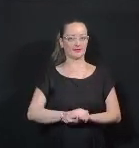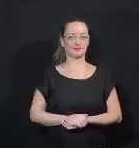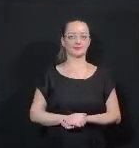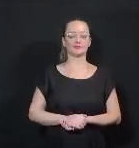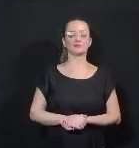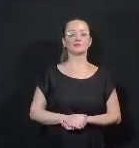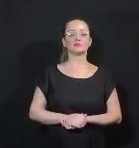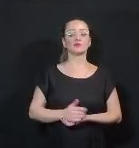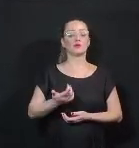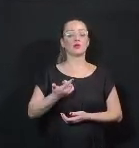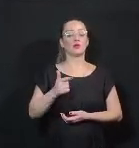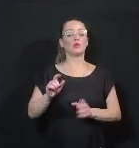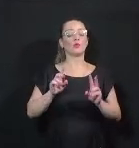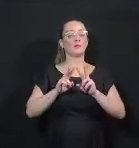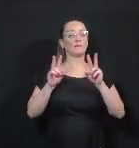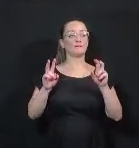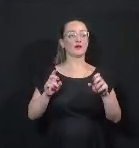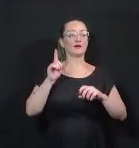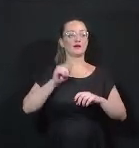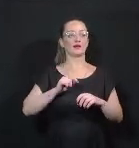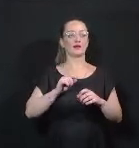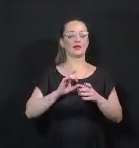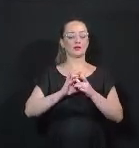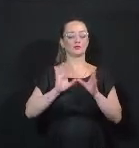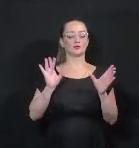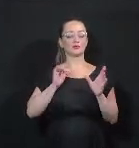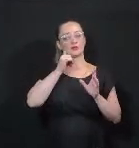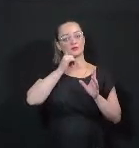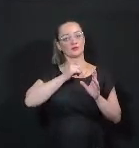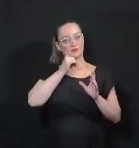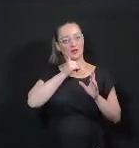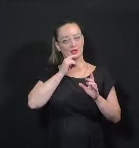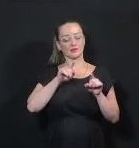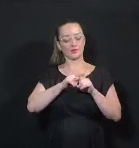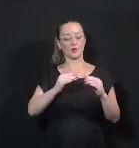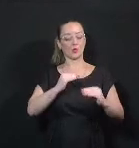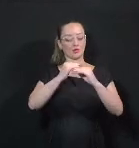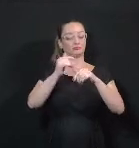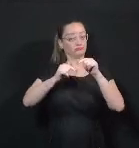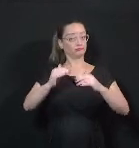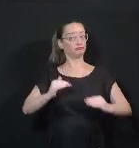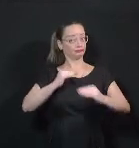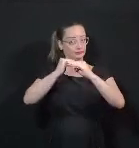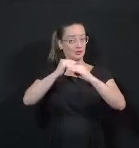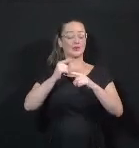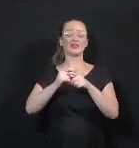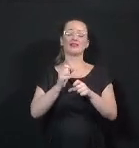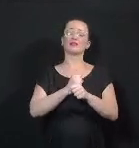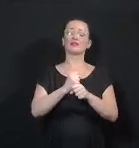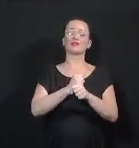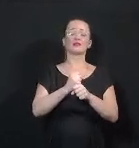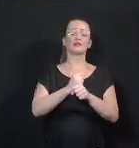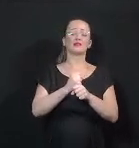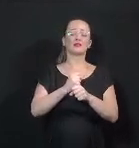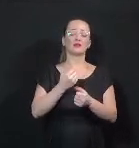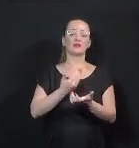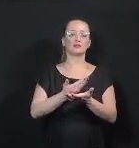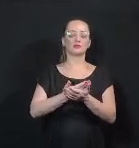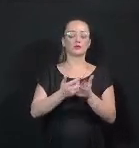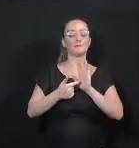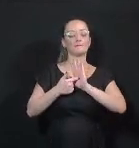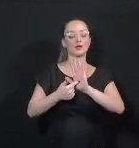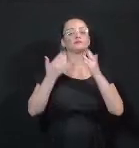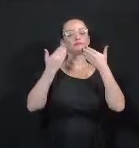outra pauta é a autonomia das mulheres e igualdade no mundo do trabalho, porque foram anos e anos de estudo